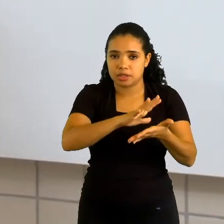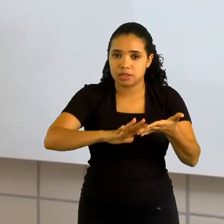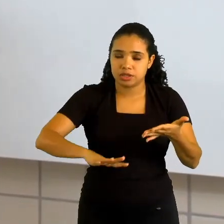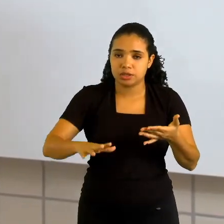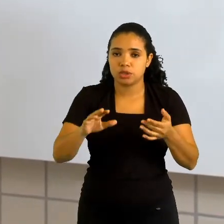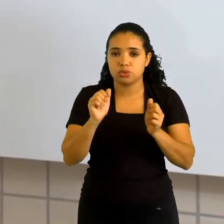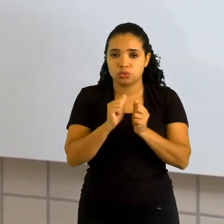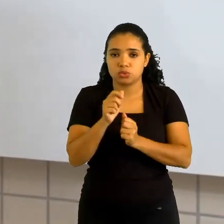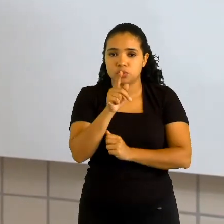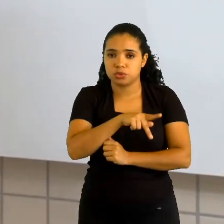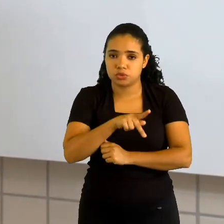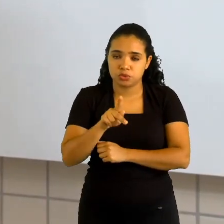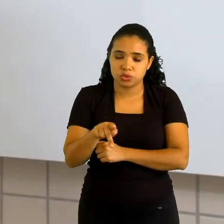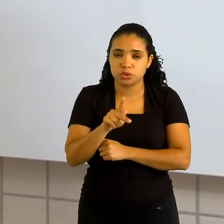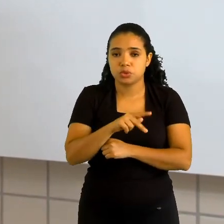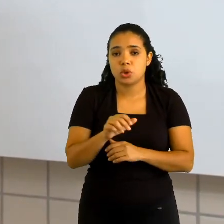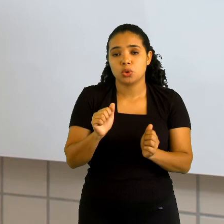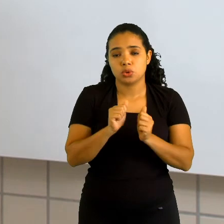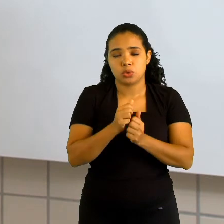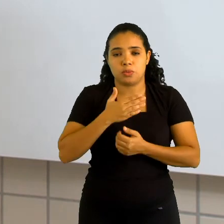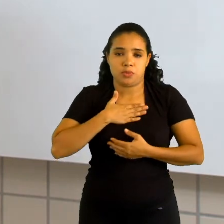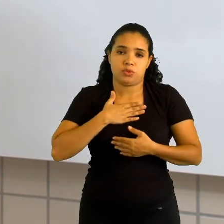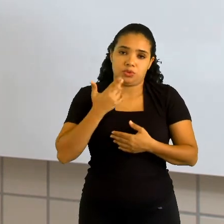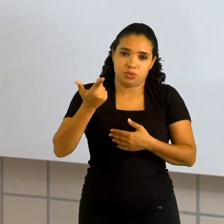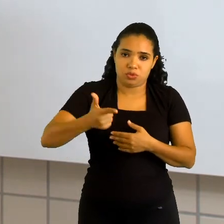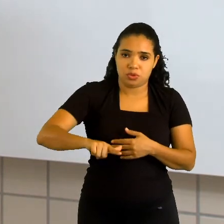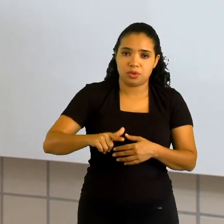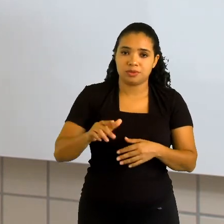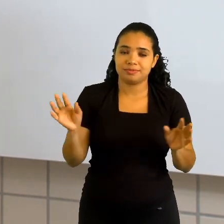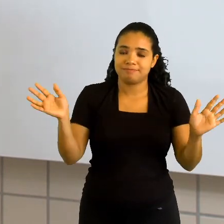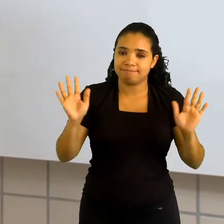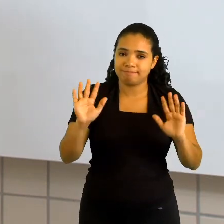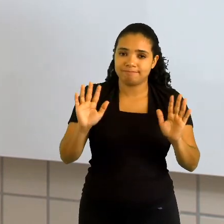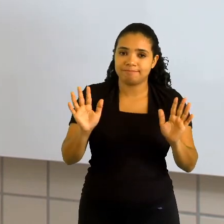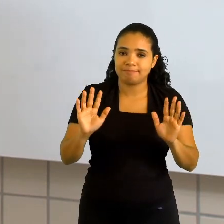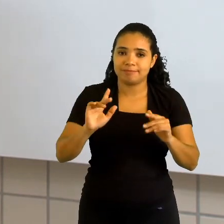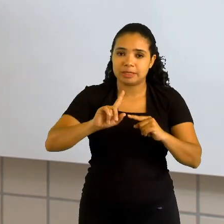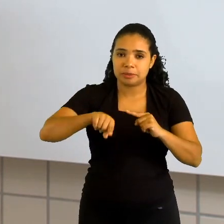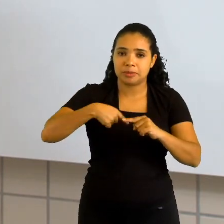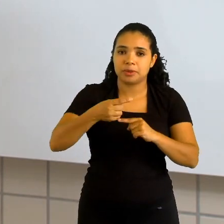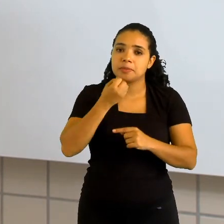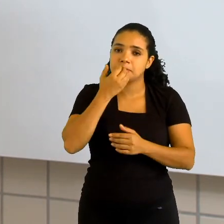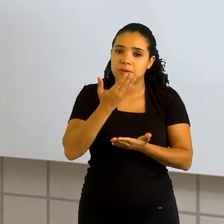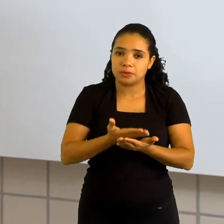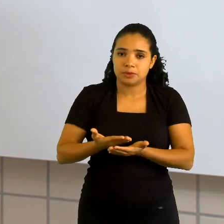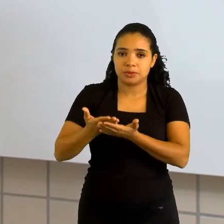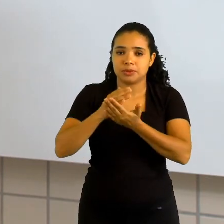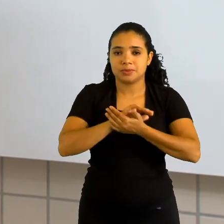professores ou até mesmo comigo novamente. Então, até uma próxima e bons estudos!